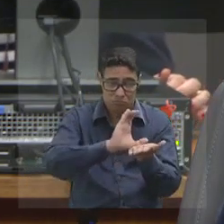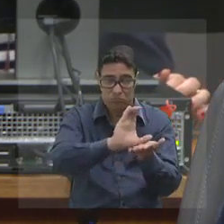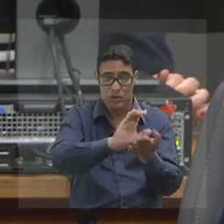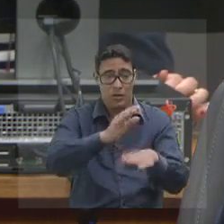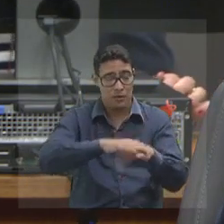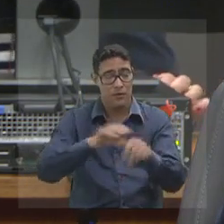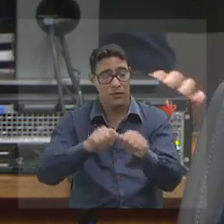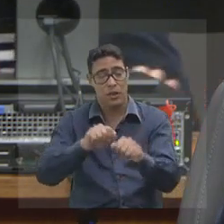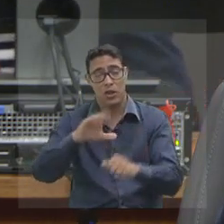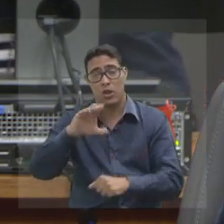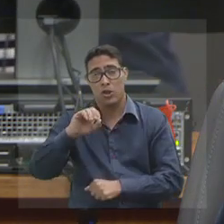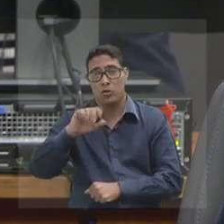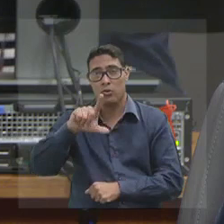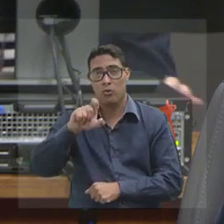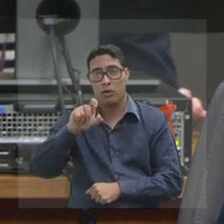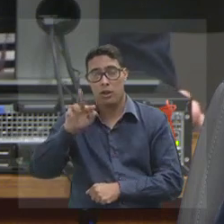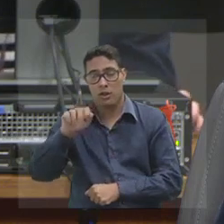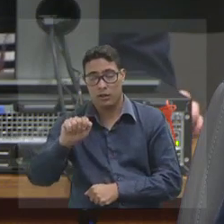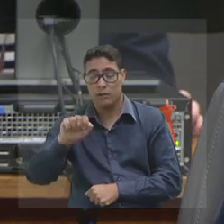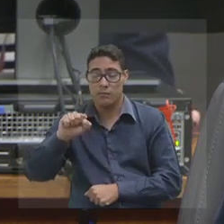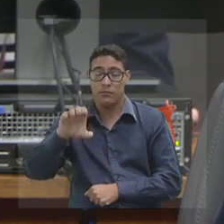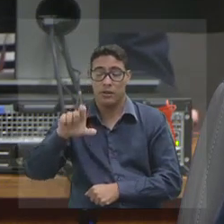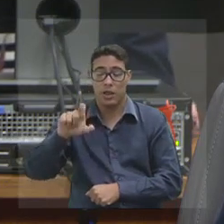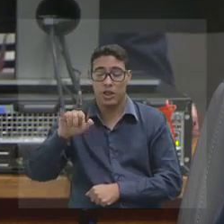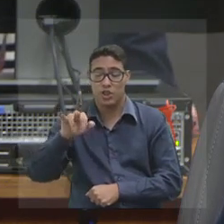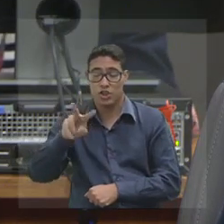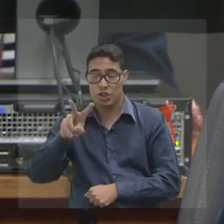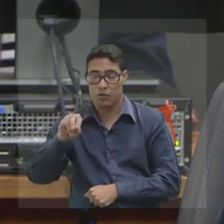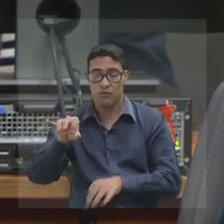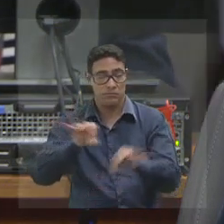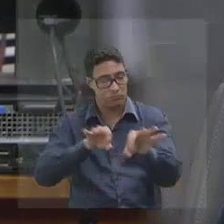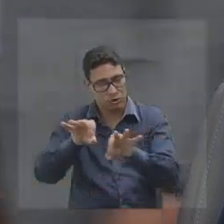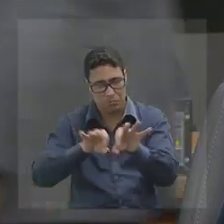seletiva do preparo desses municípios